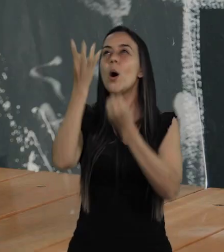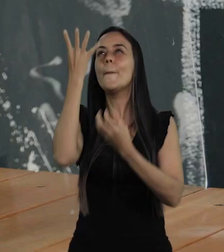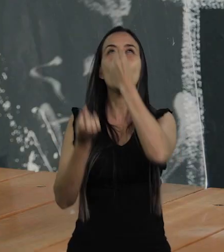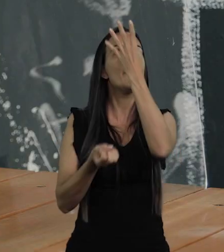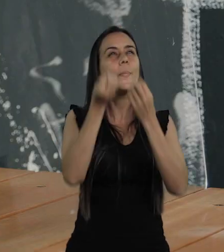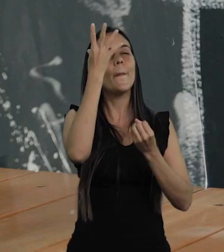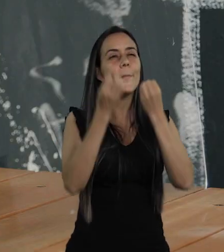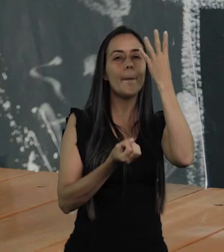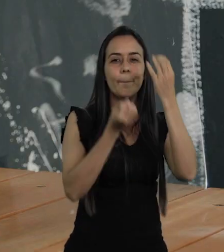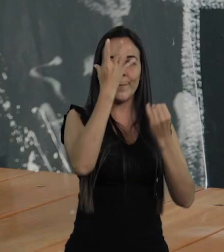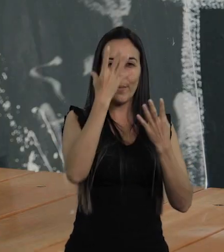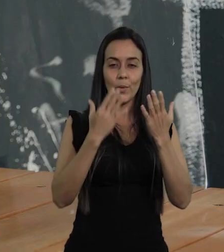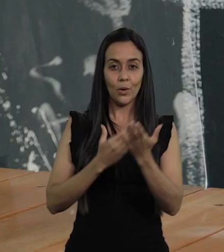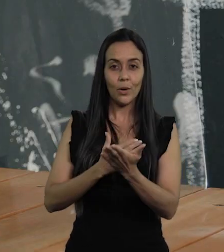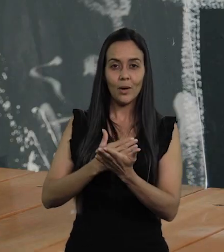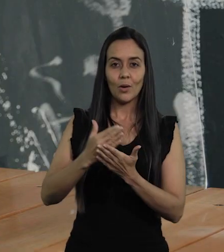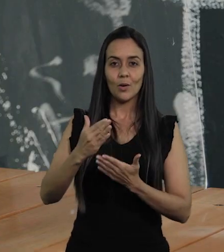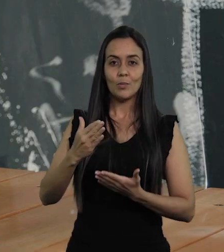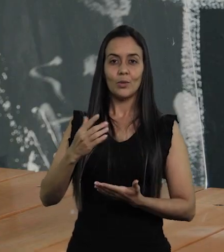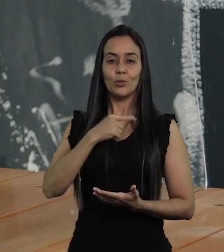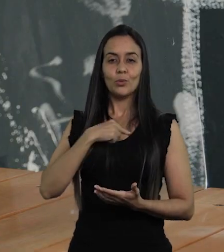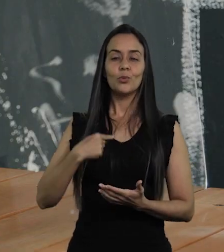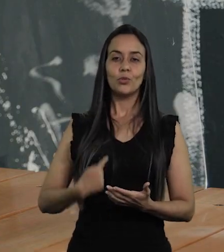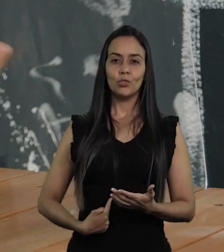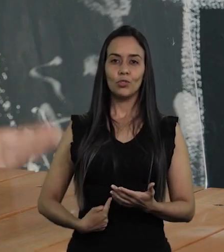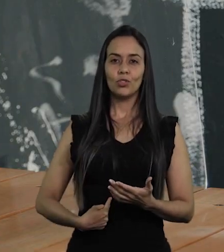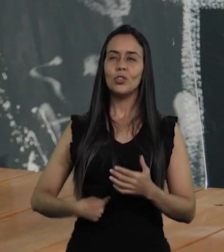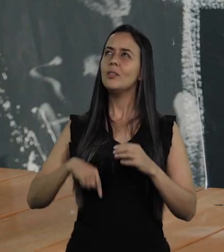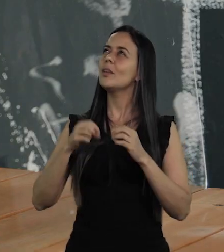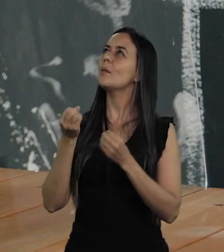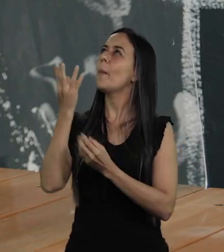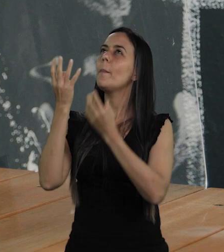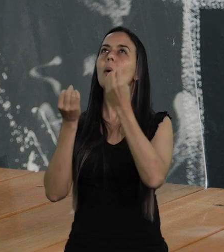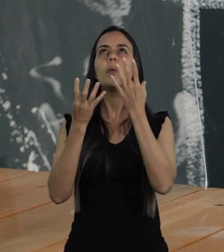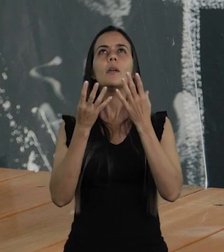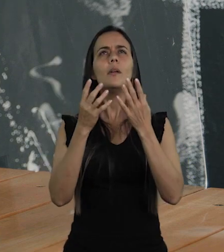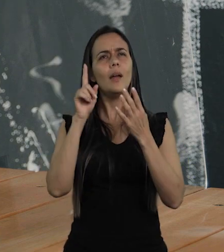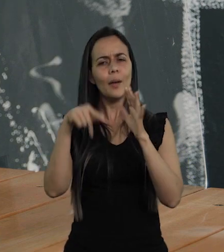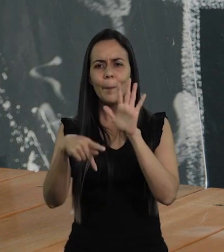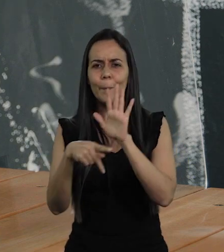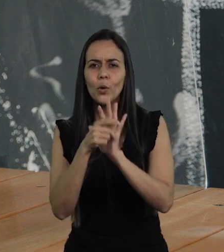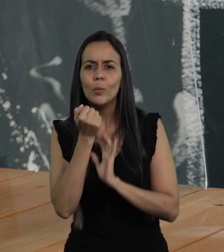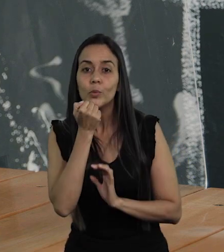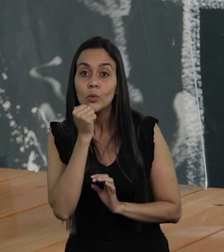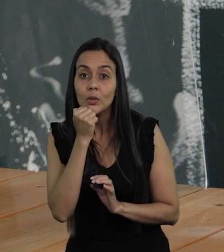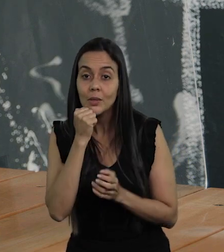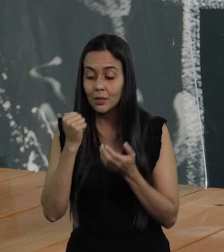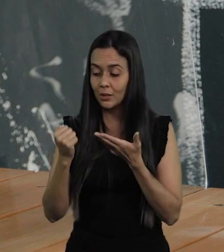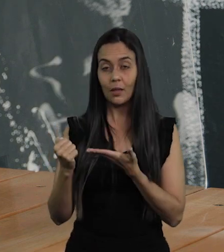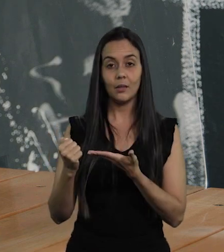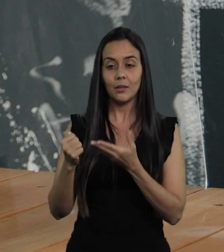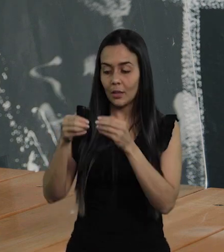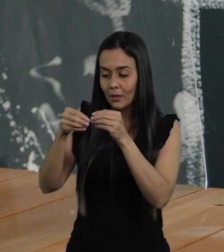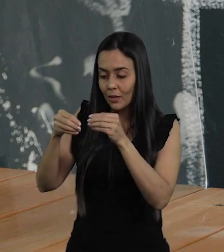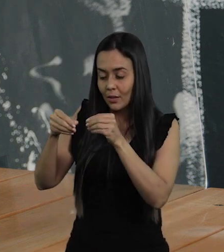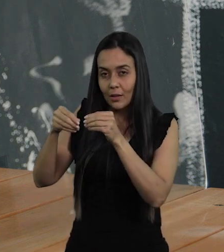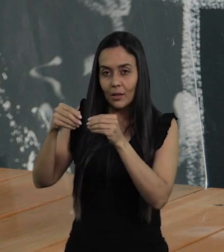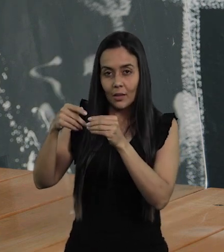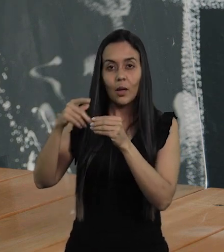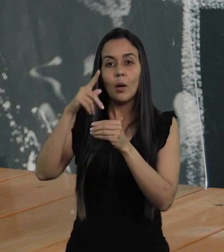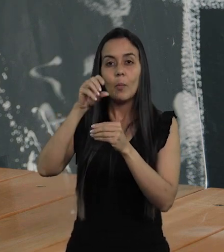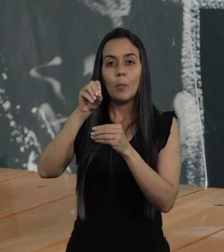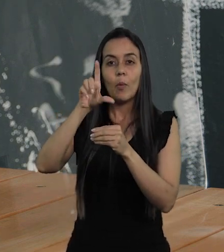fica desenhando o céu de diferentes formas, tal. Você fala, isso vem na ciência, na pólvora, que é uma matéria